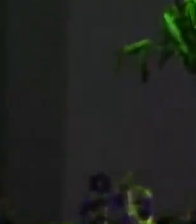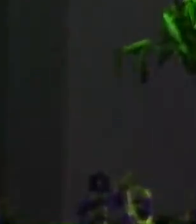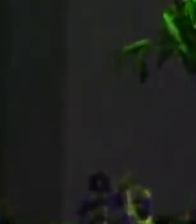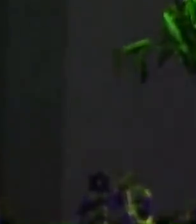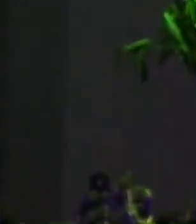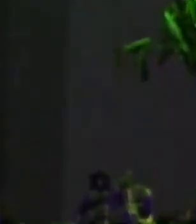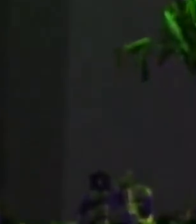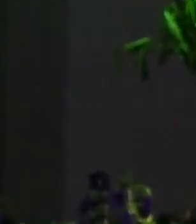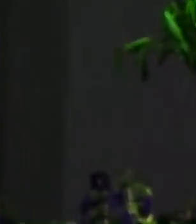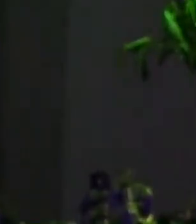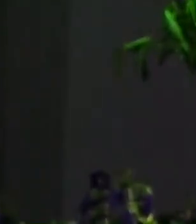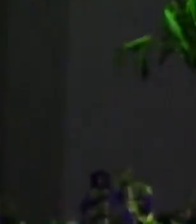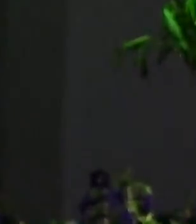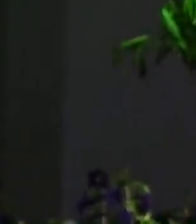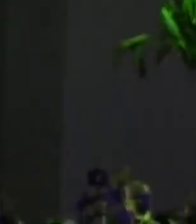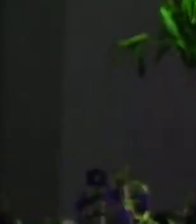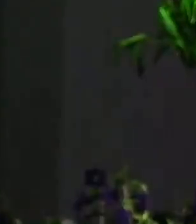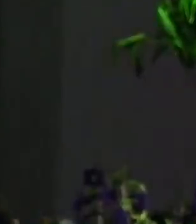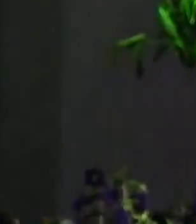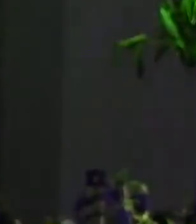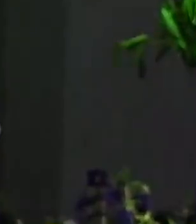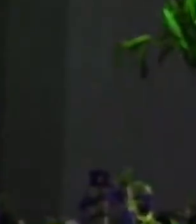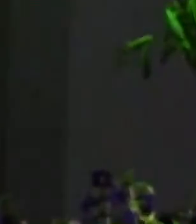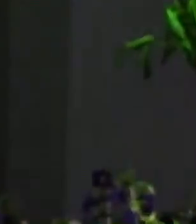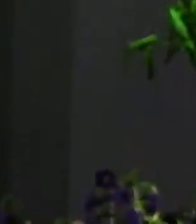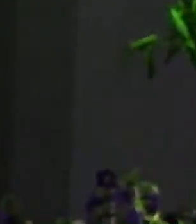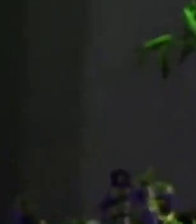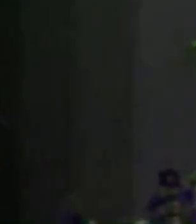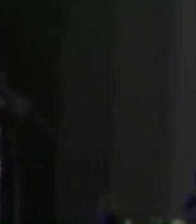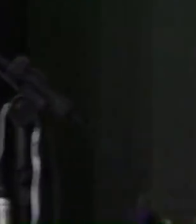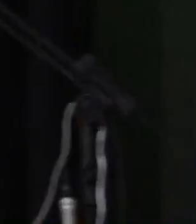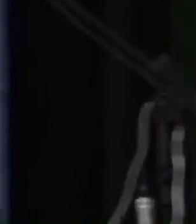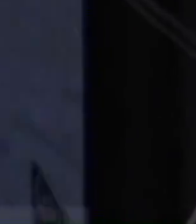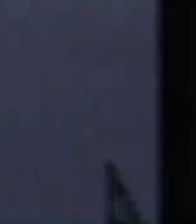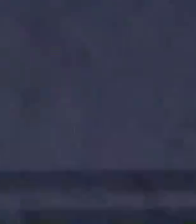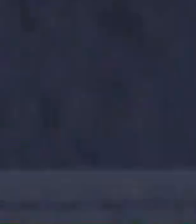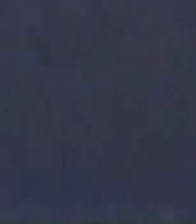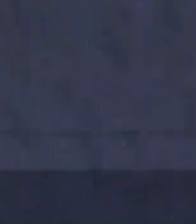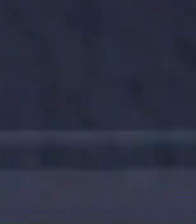a paz. Amém? Glória a Deus, você pode aplaudir o Senhor.